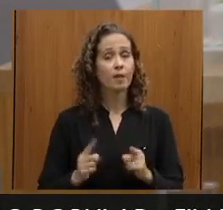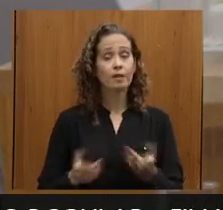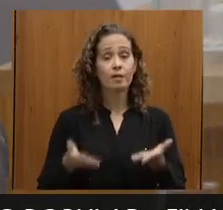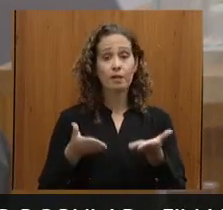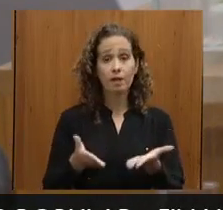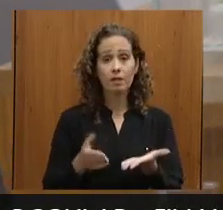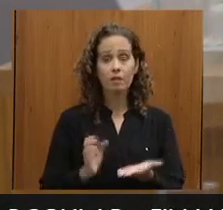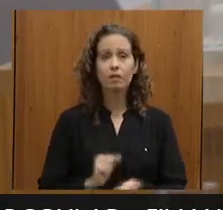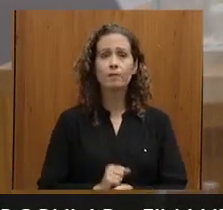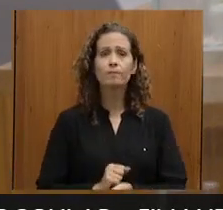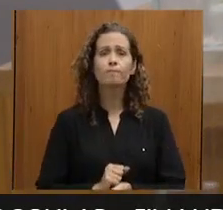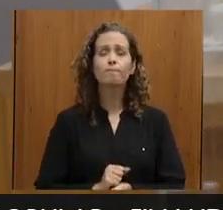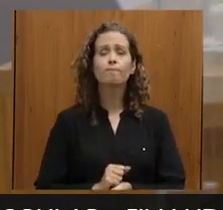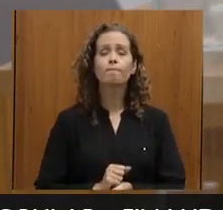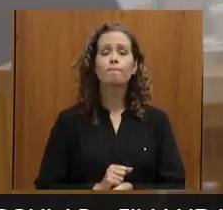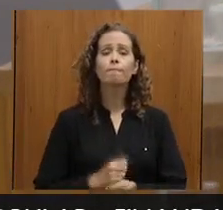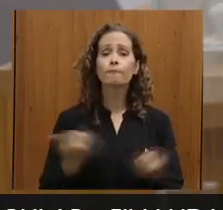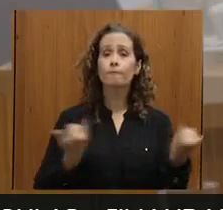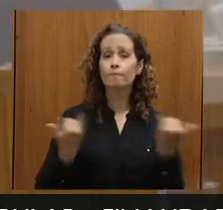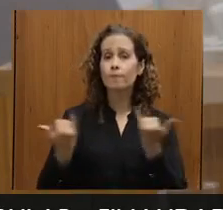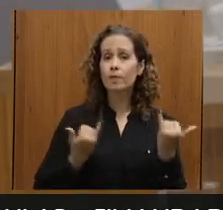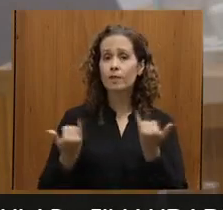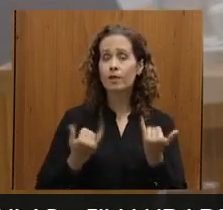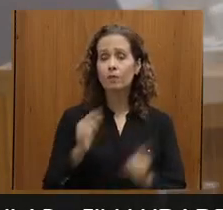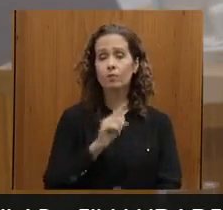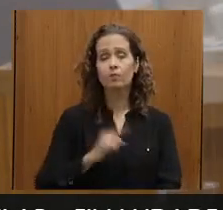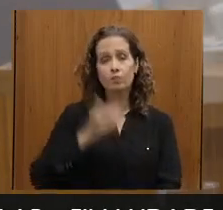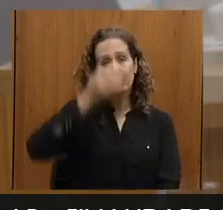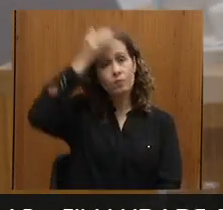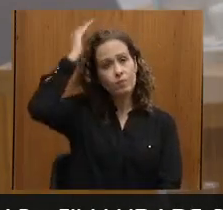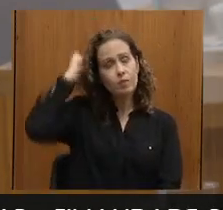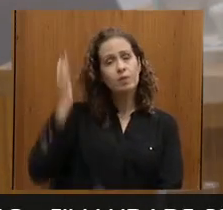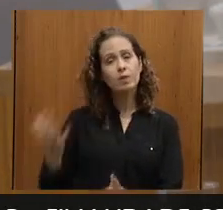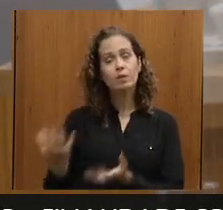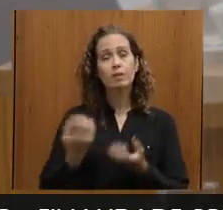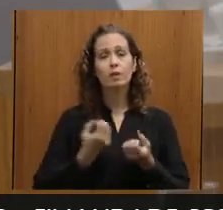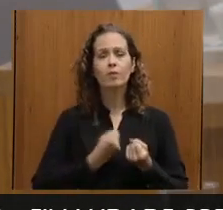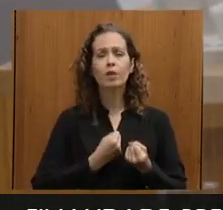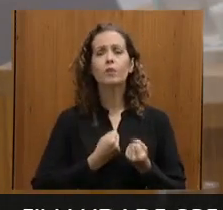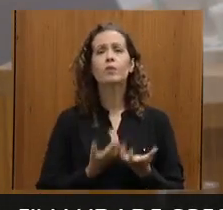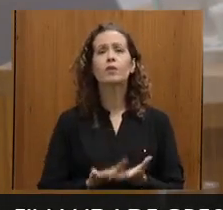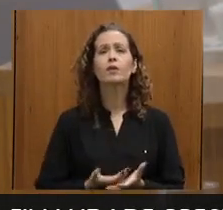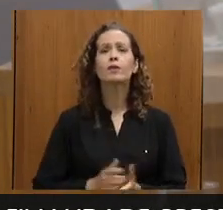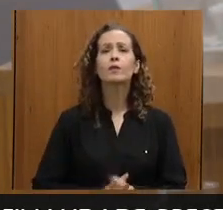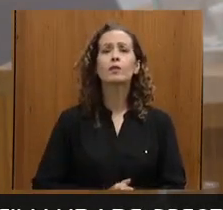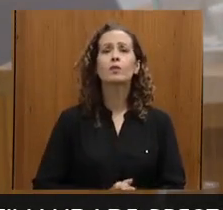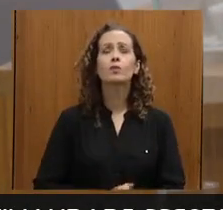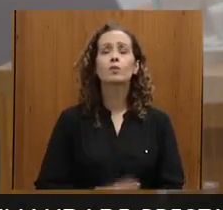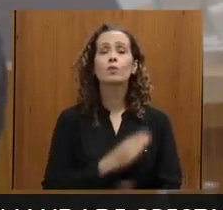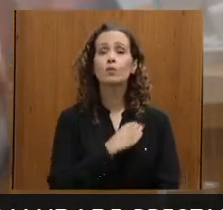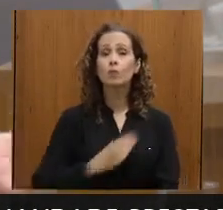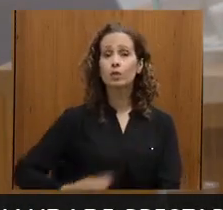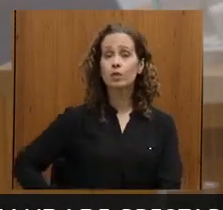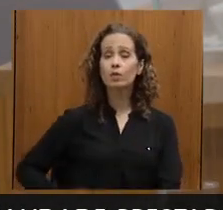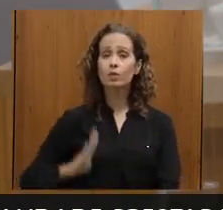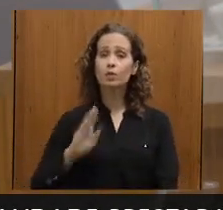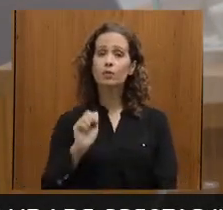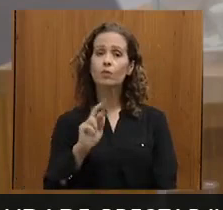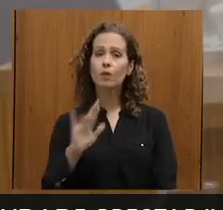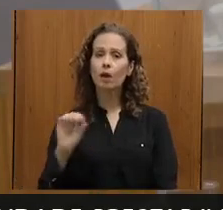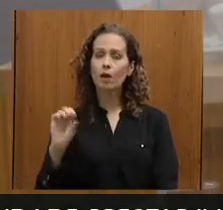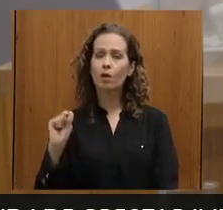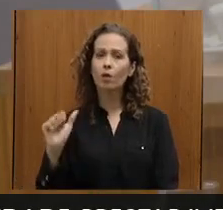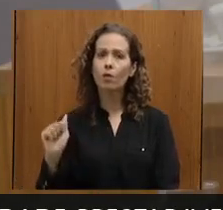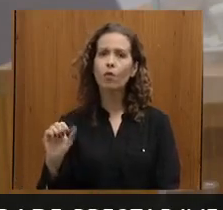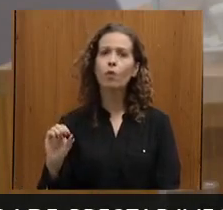mensagem que o nosso governador Romeu Zema recebeu do ministro Barroso do Superior Tribunal Federal e logo após também da ministra